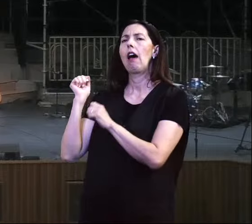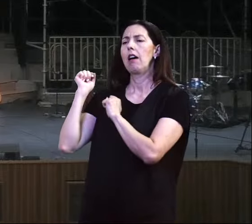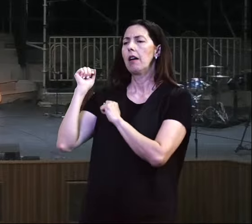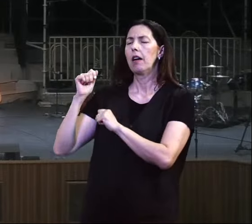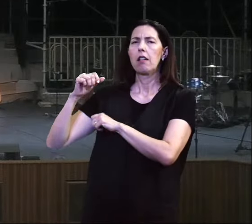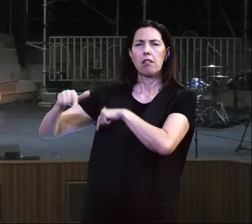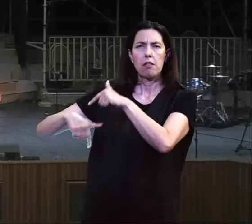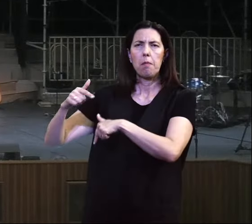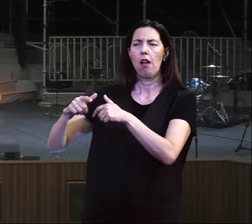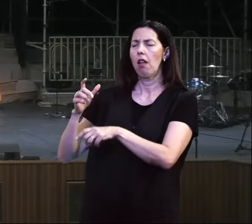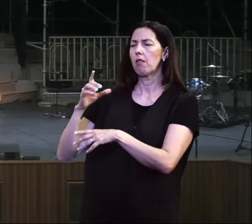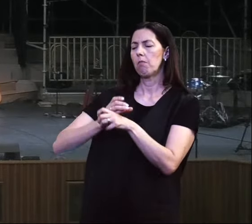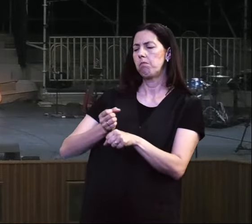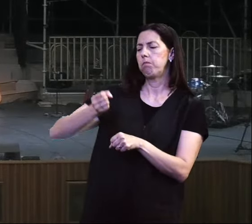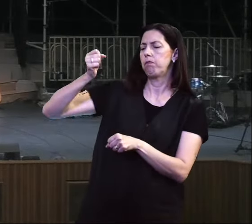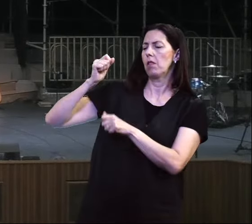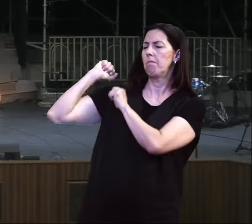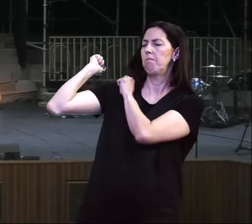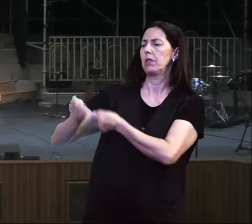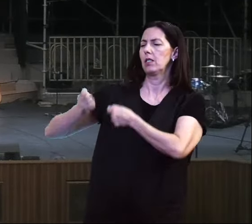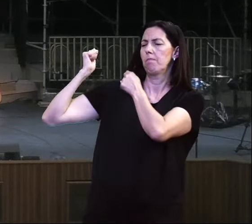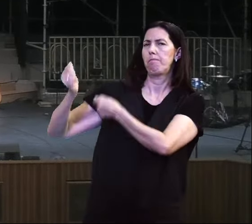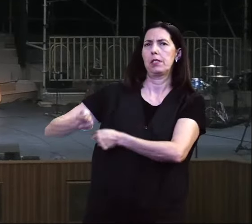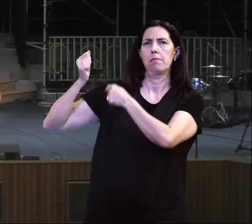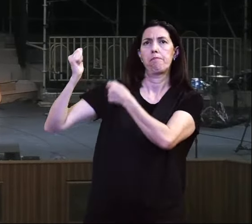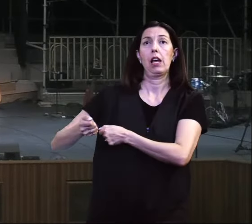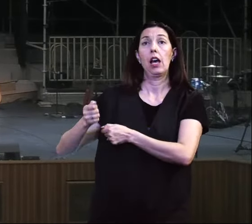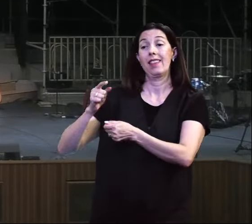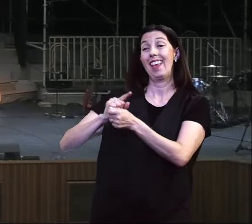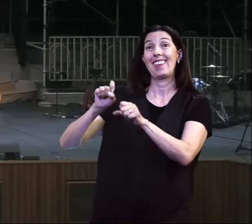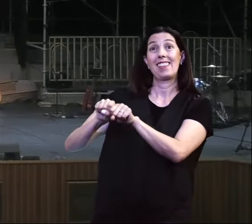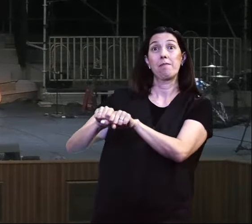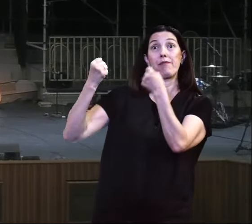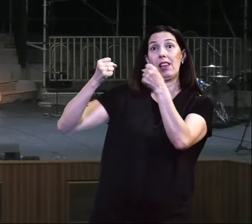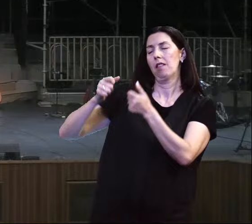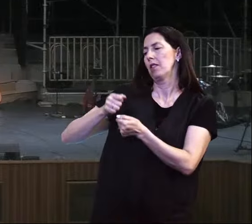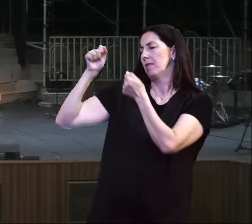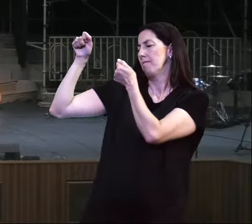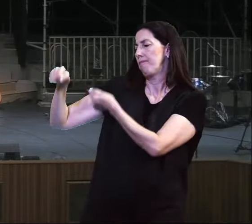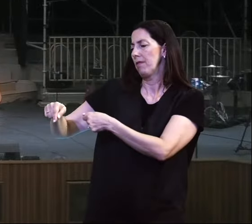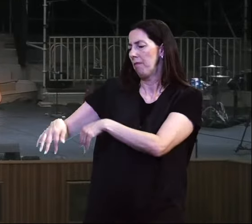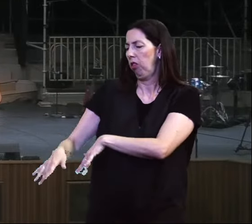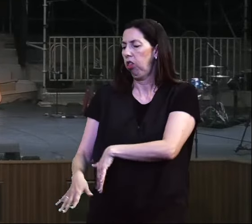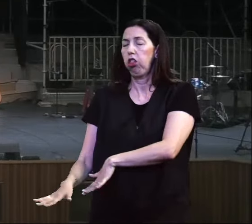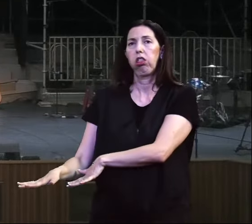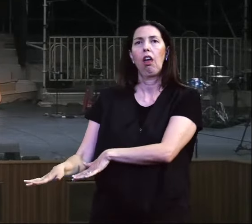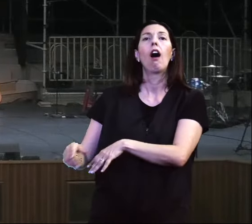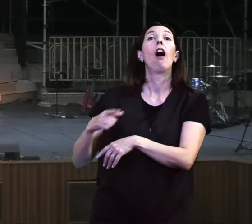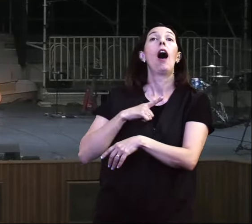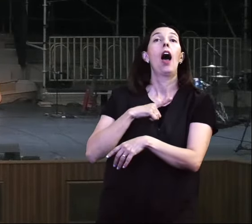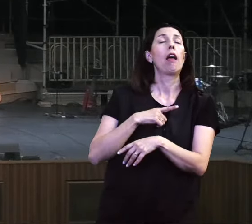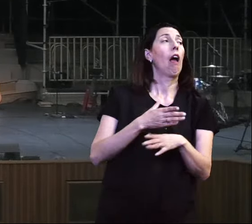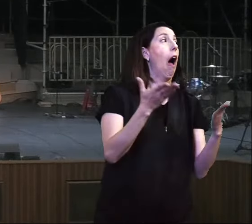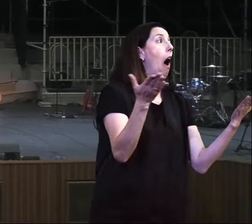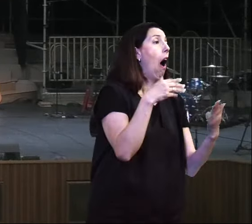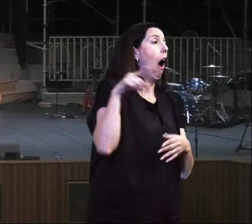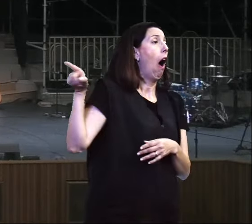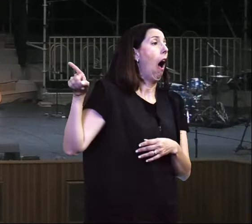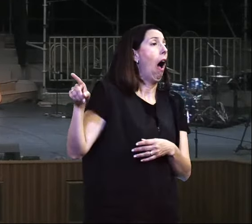né? E aí ele vê o machado flutuar. Por que o machado flutua? Por que ele tem essa